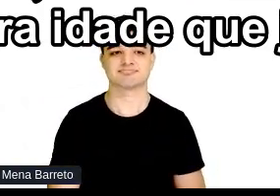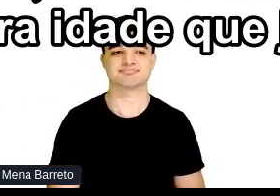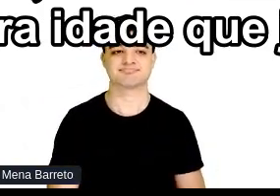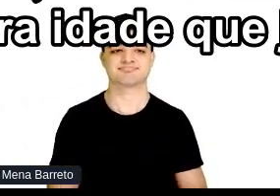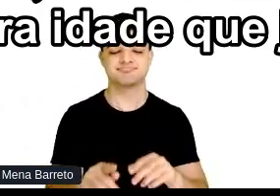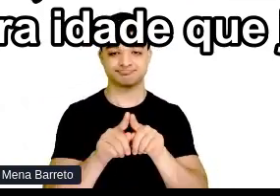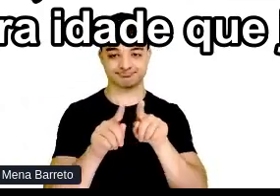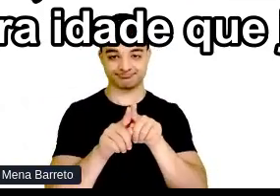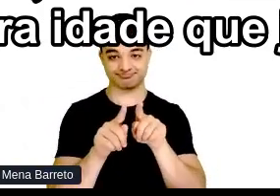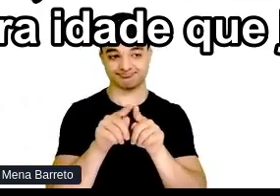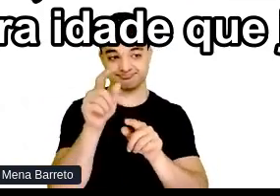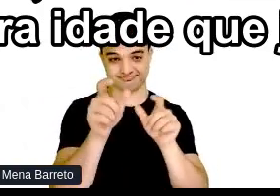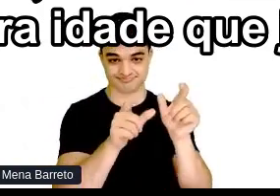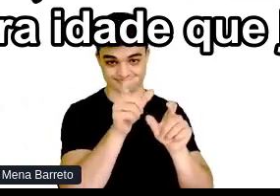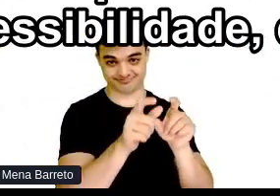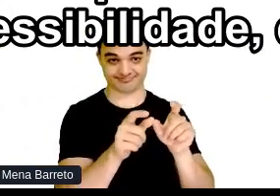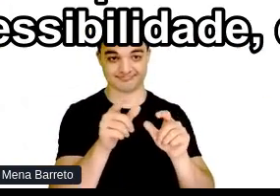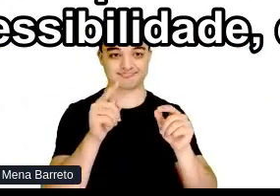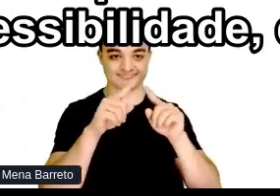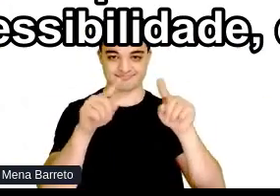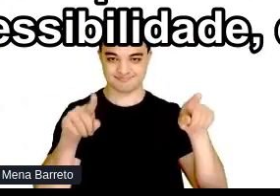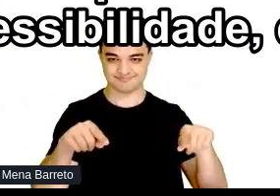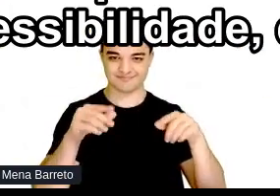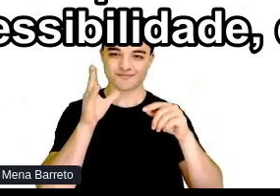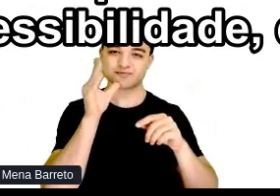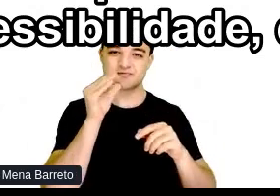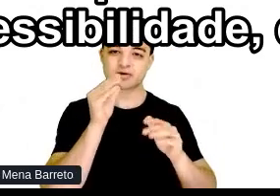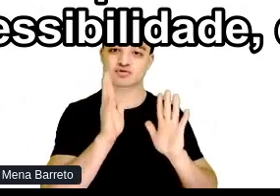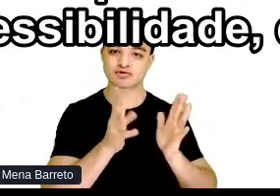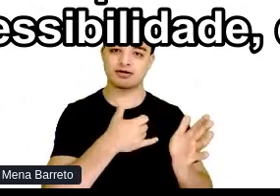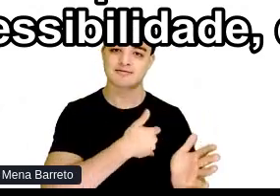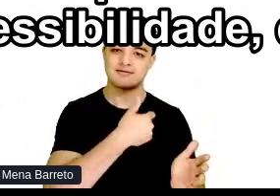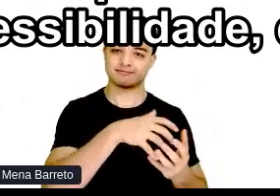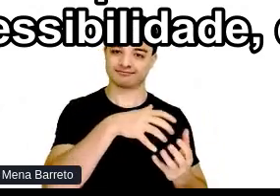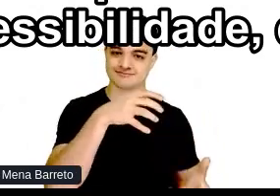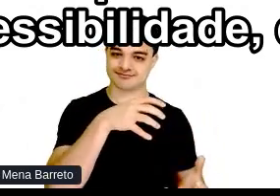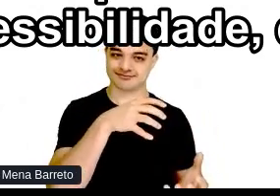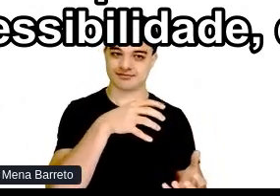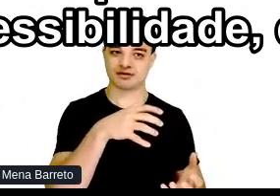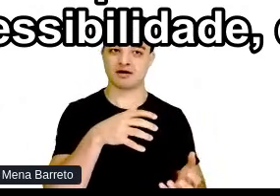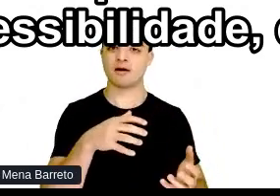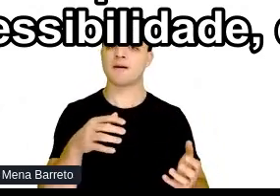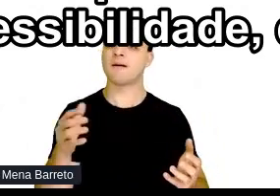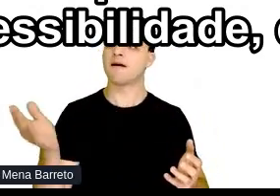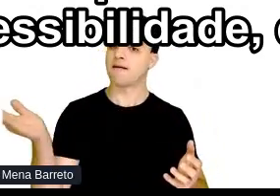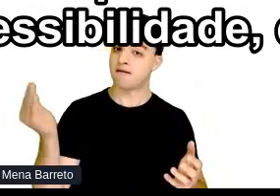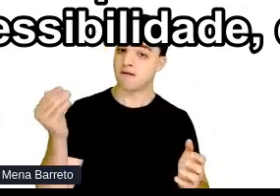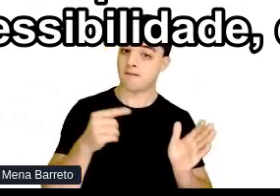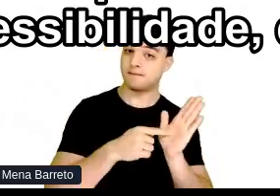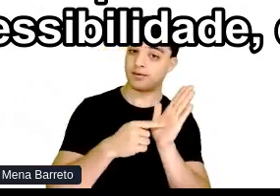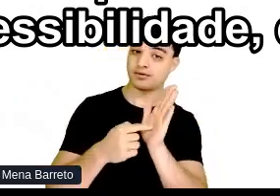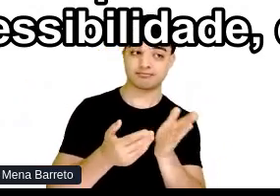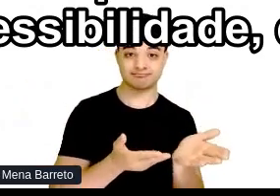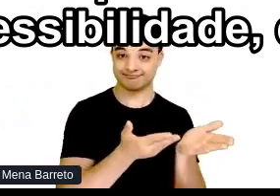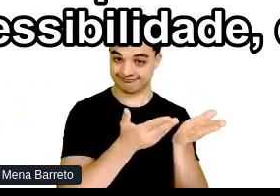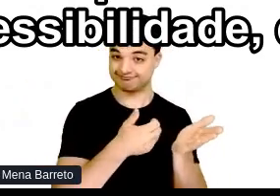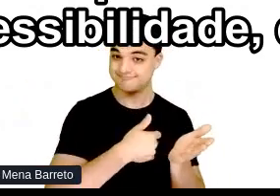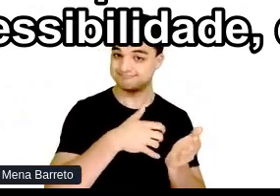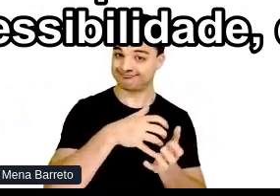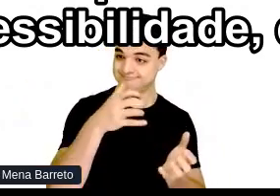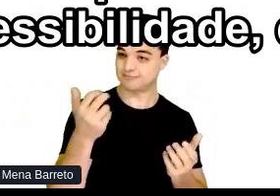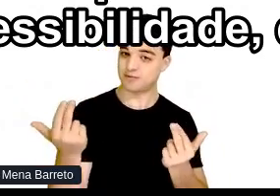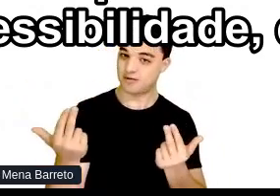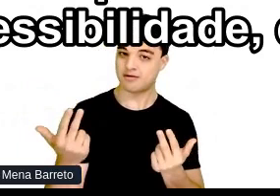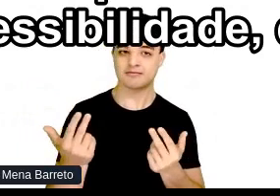como sugestão a questão de treinamentos, também disponibilizar vídeos explicativos sobre o seu produto, ou sobre mesmo como utilizar